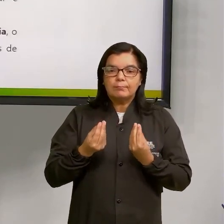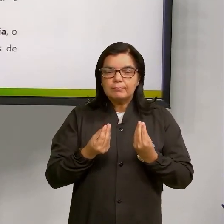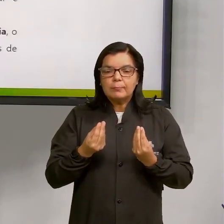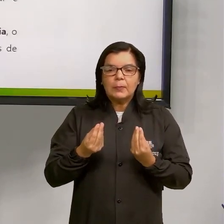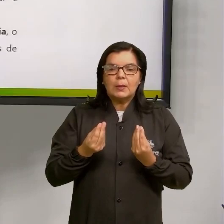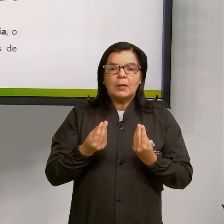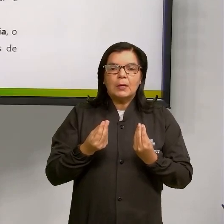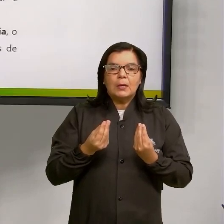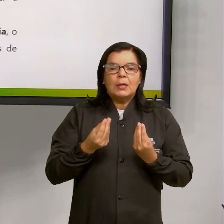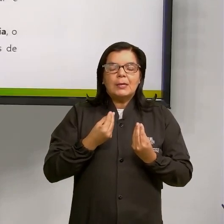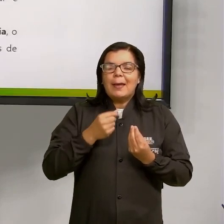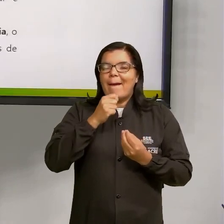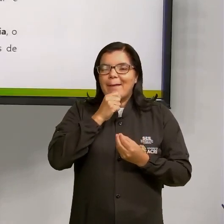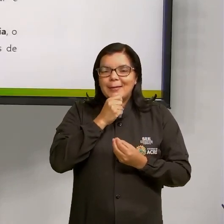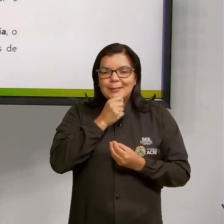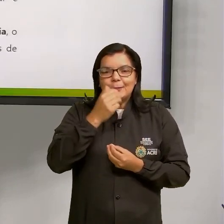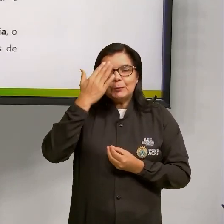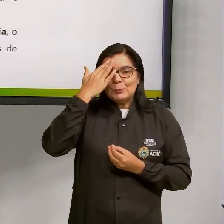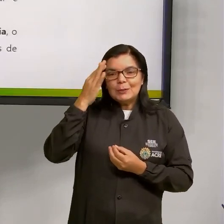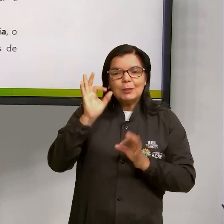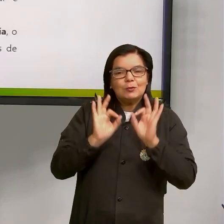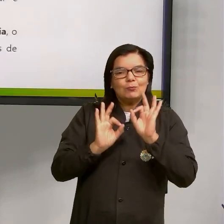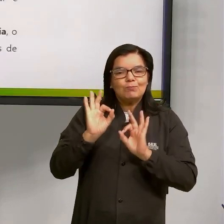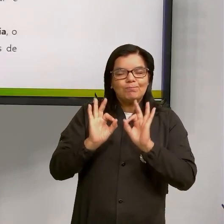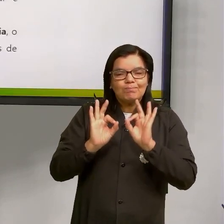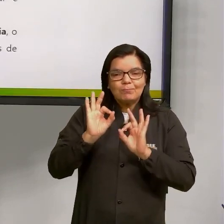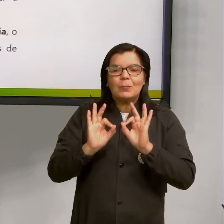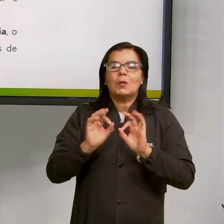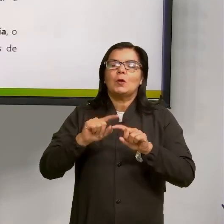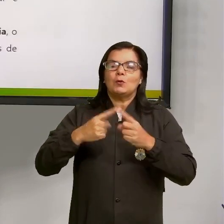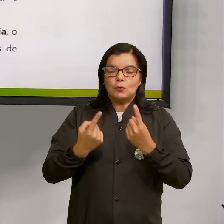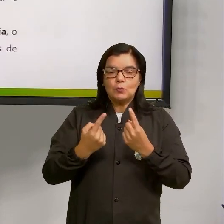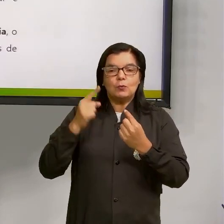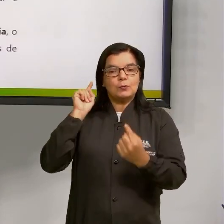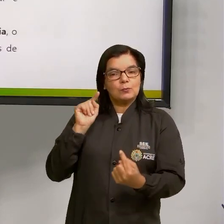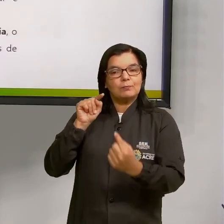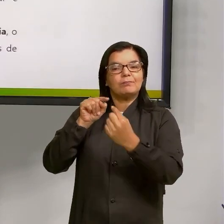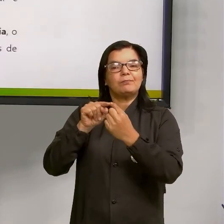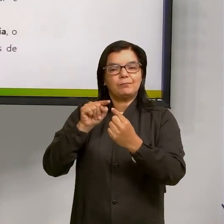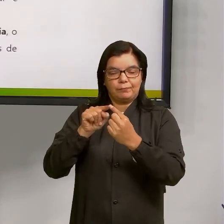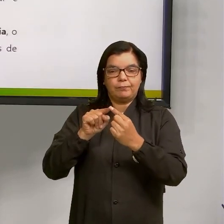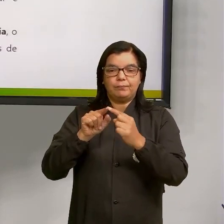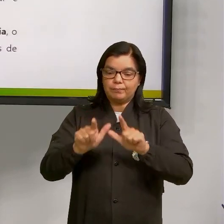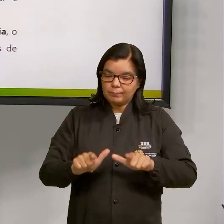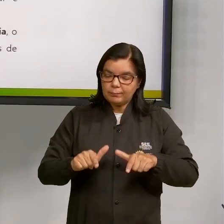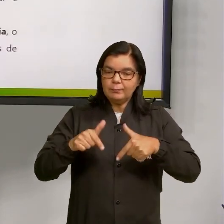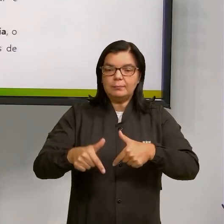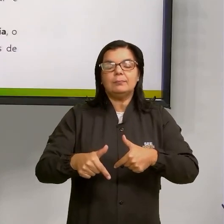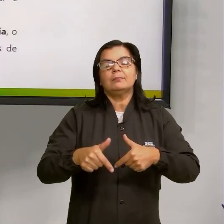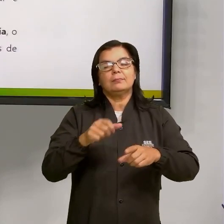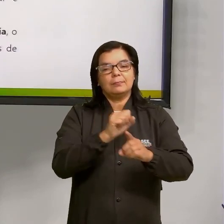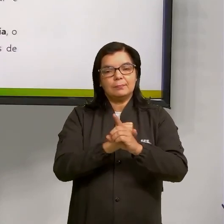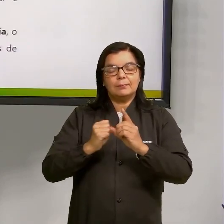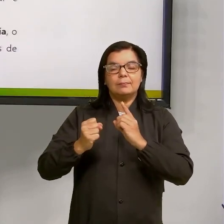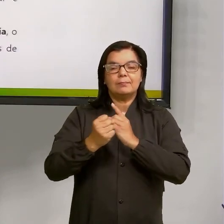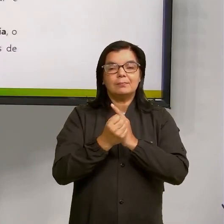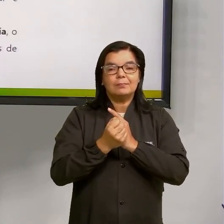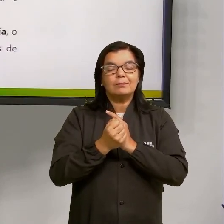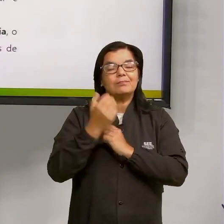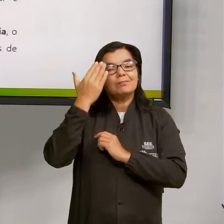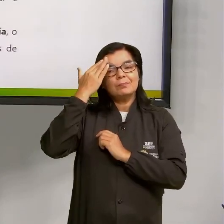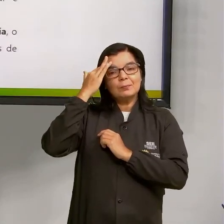não consciente a respeito do papel dos movimentos sociais, acabam